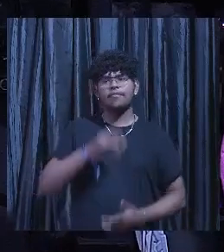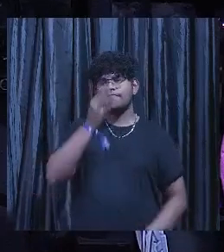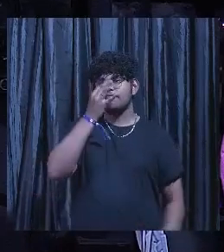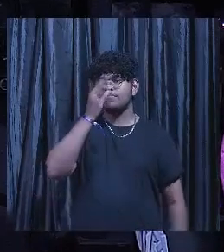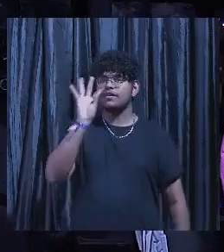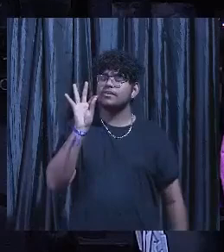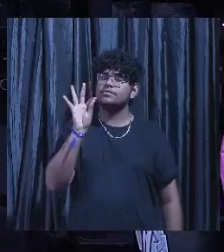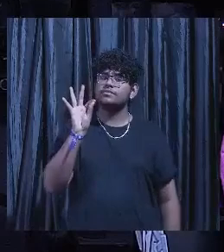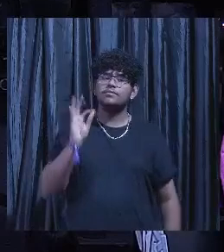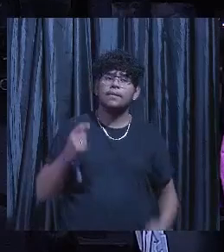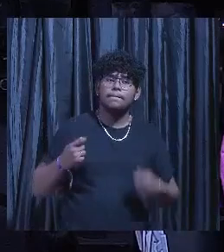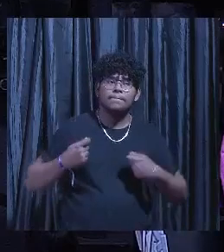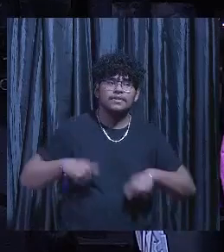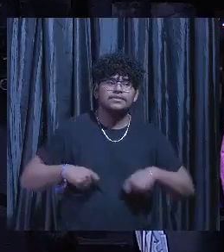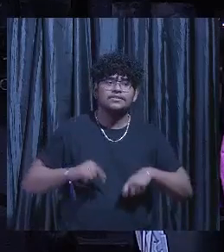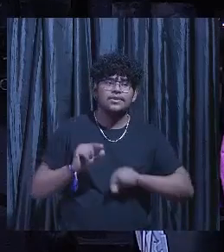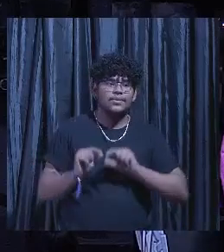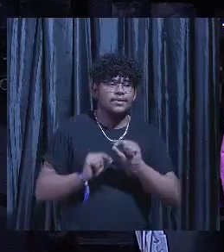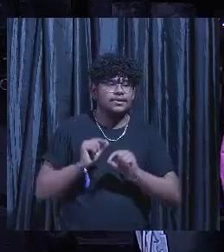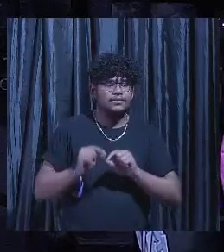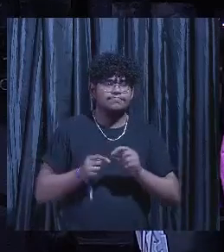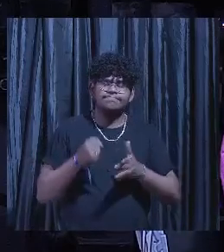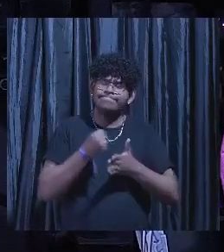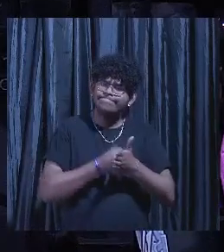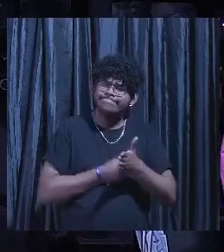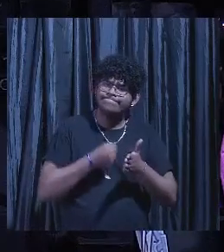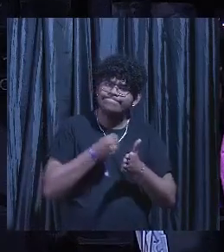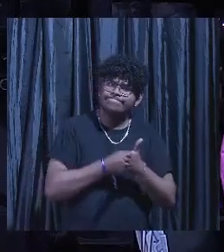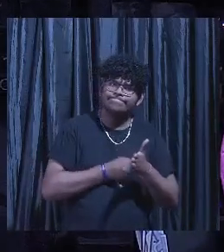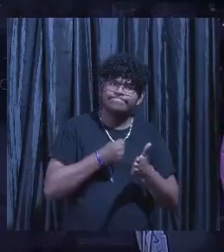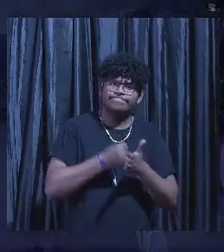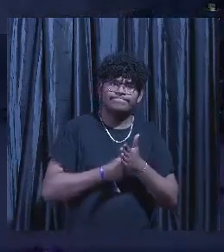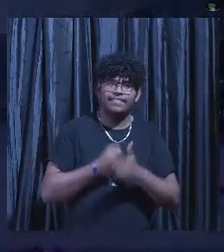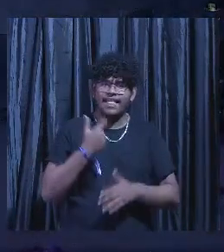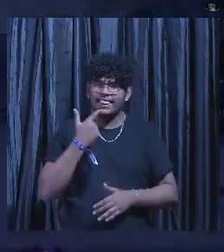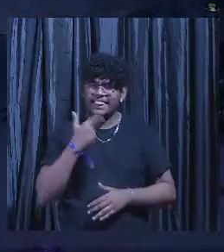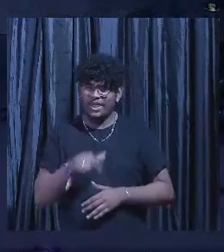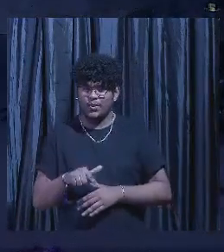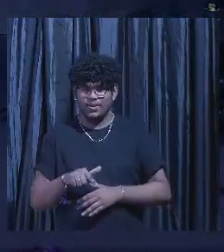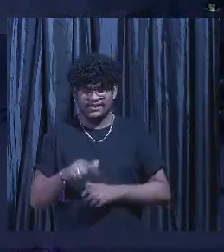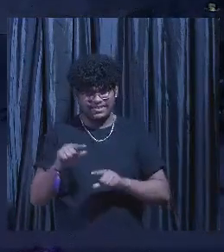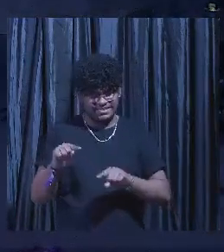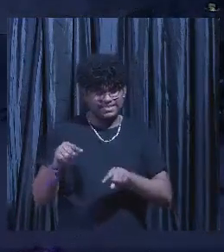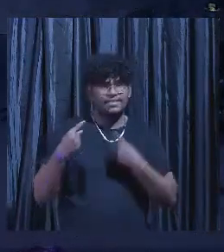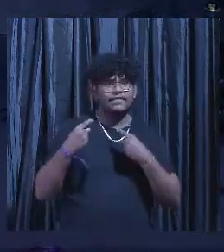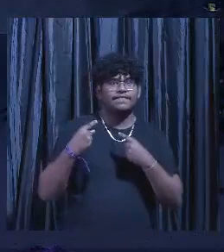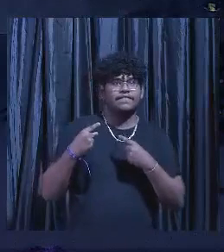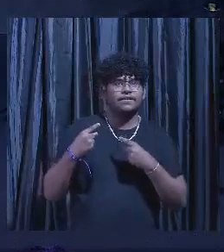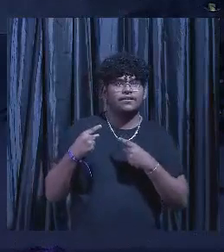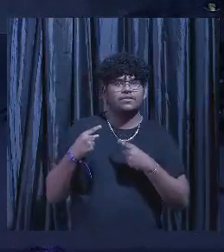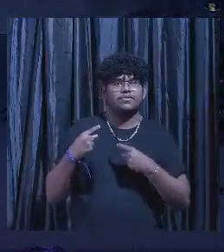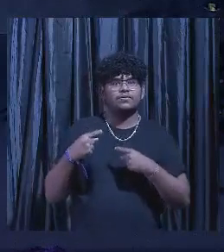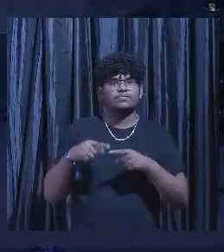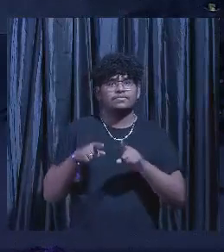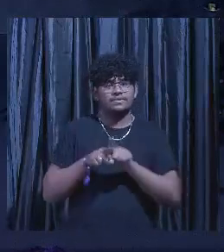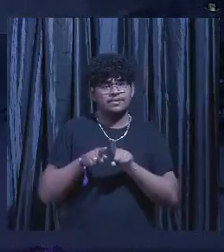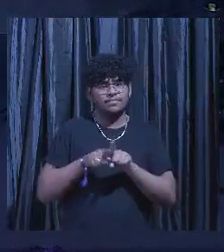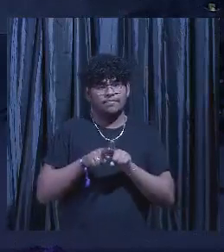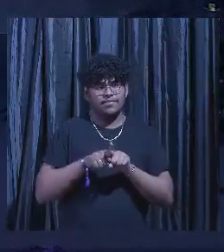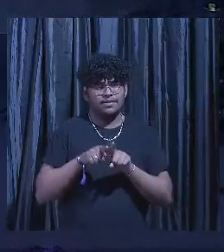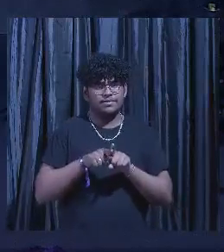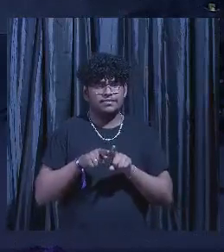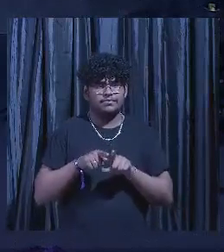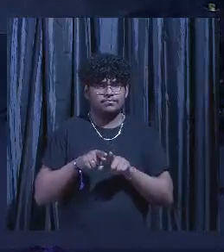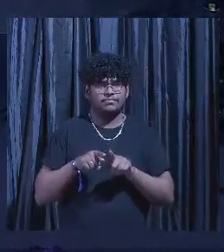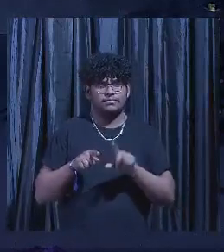que lutar muito, primeiro com a questão da língua, né? Depois com a questão cultural, porque também